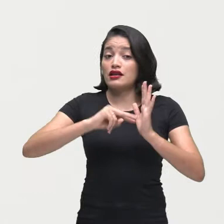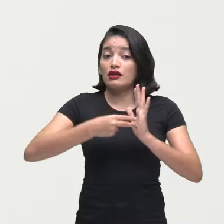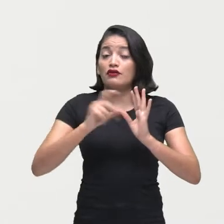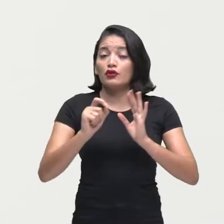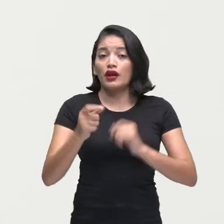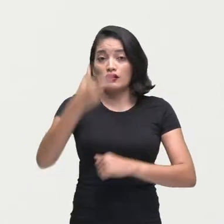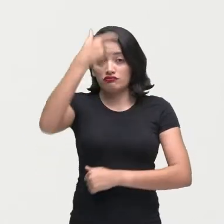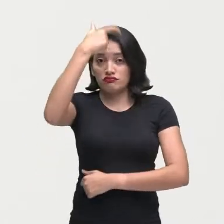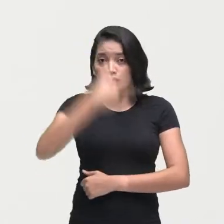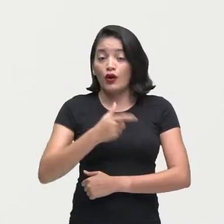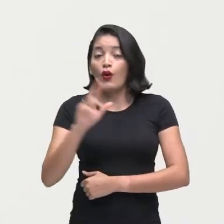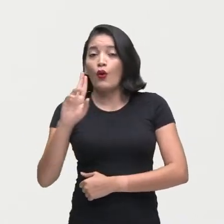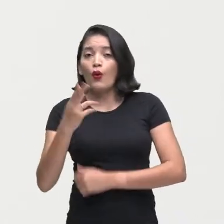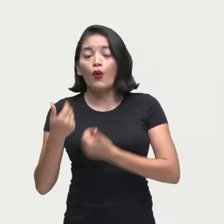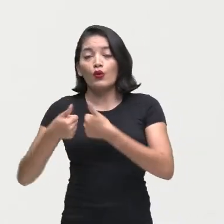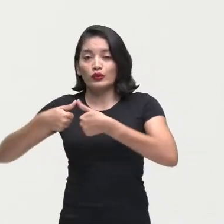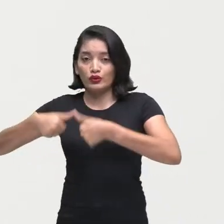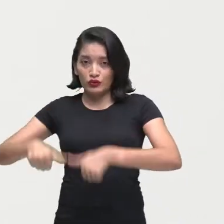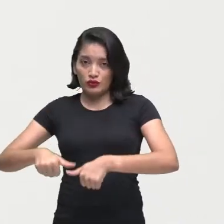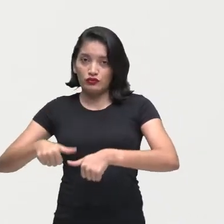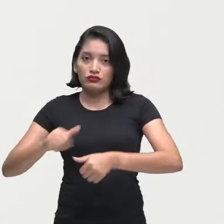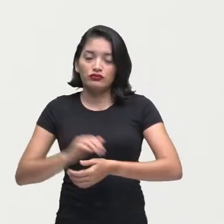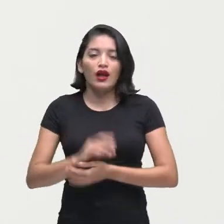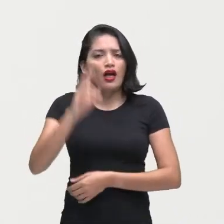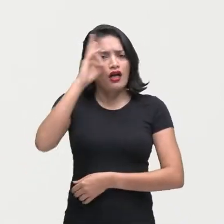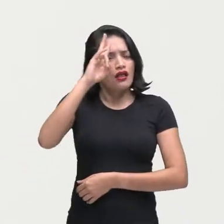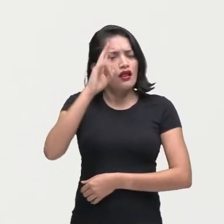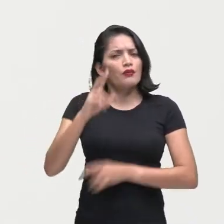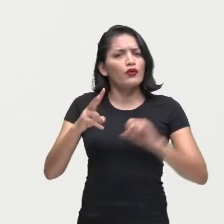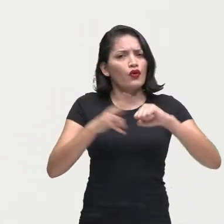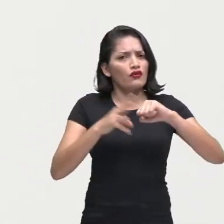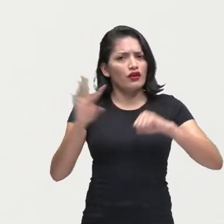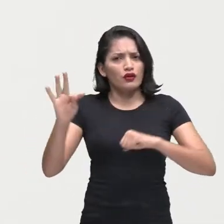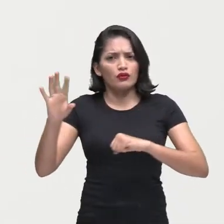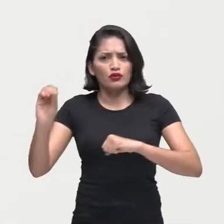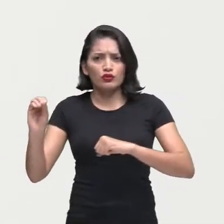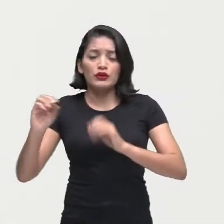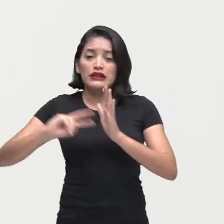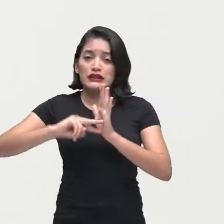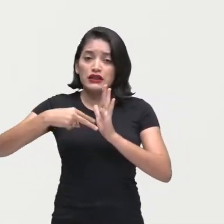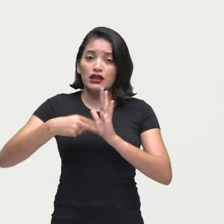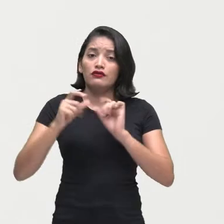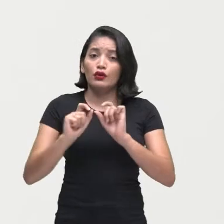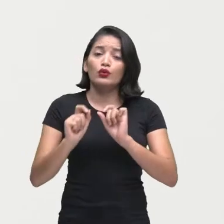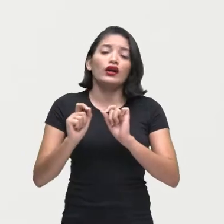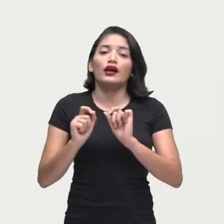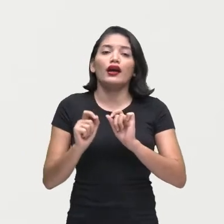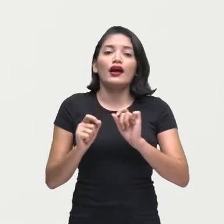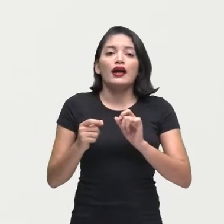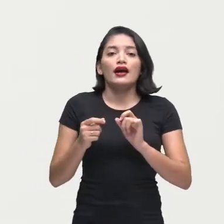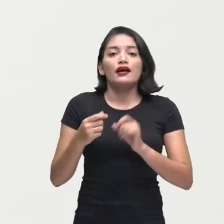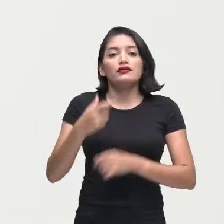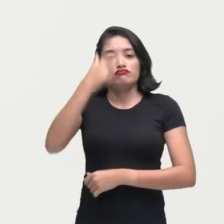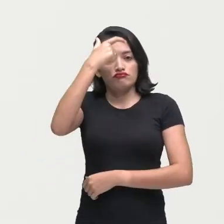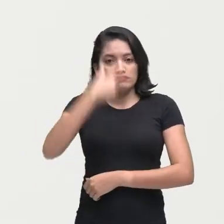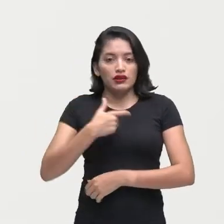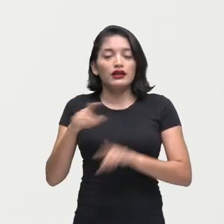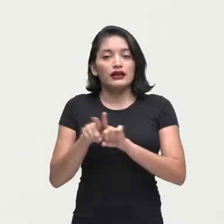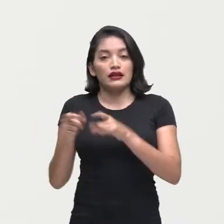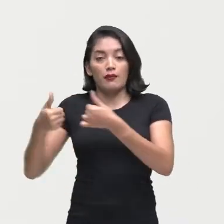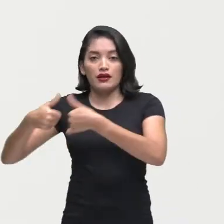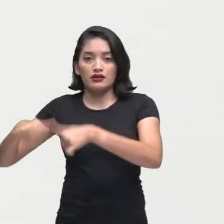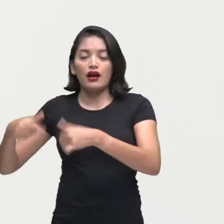sou estou lembrando que o verbo te ouvir significa seu essa por isso que tem essas duas